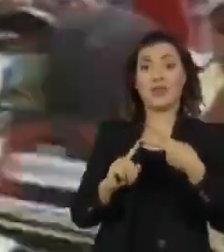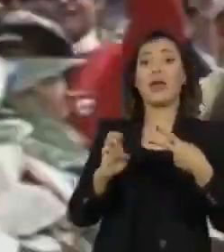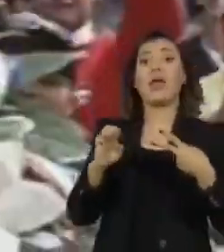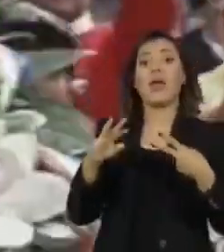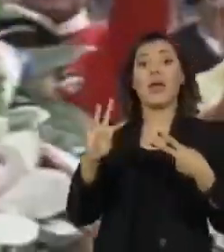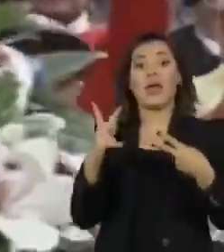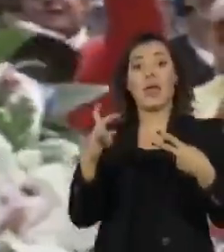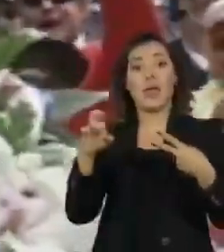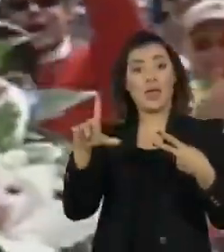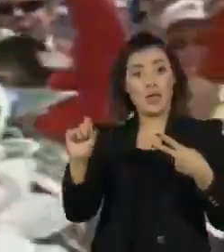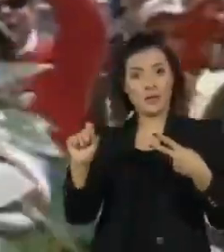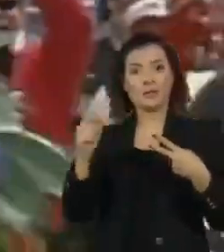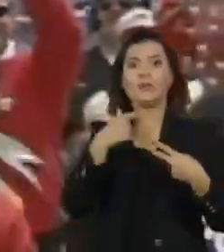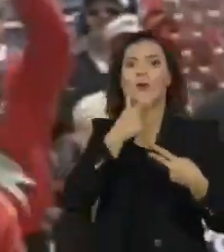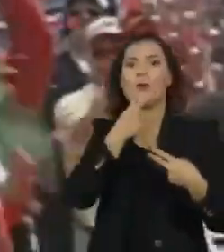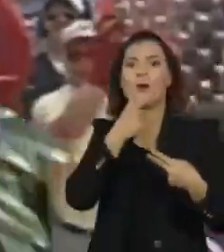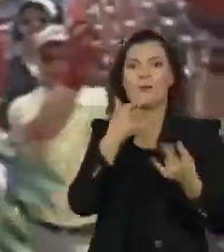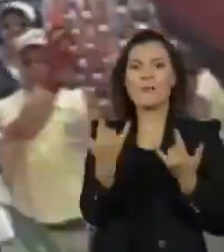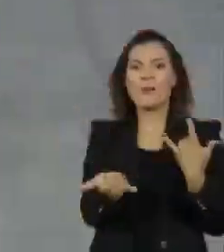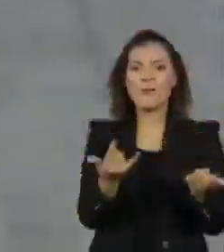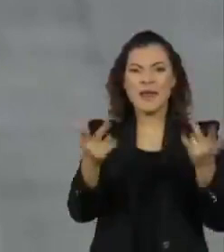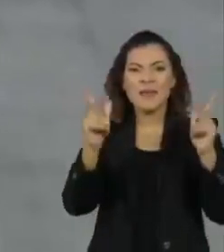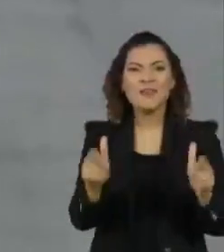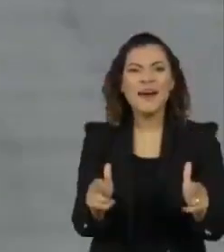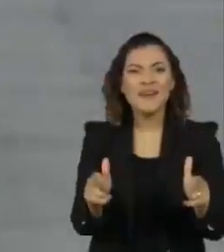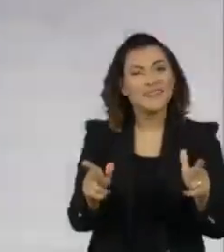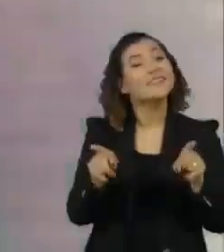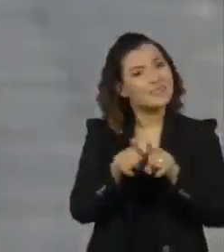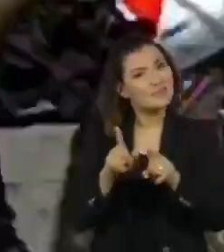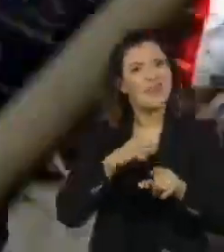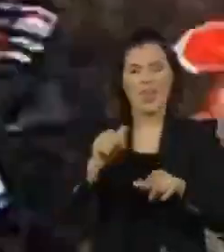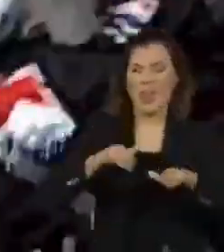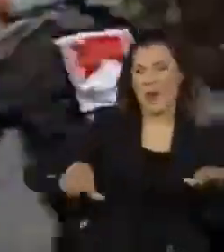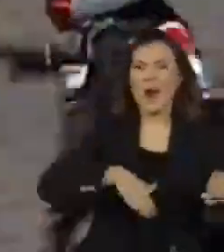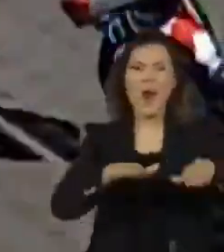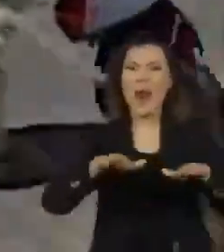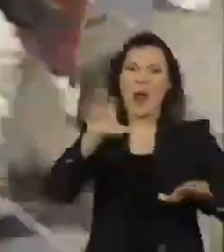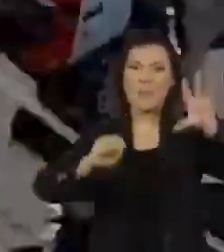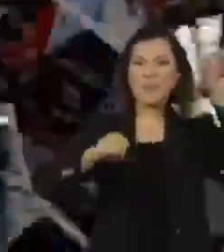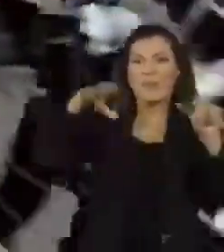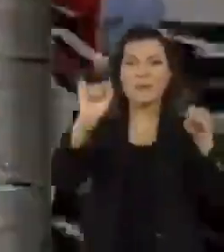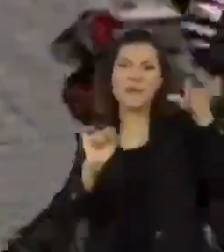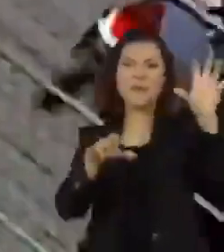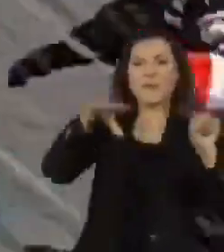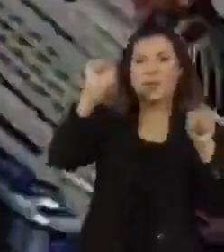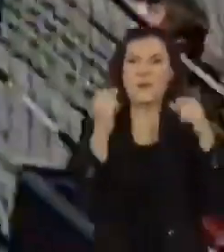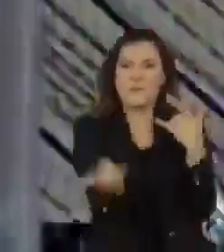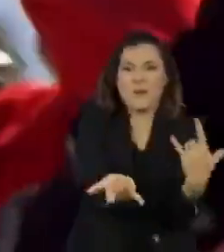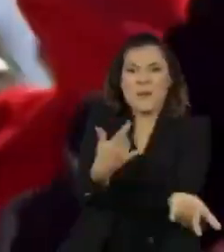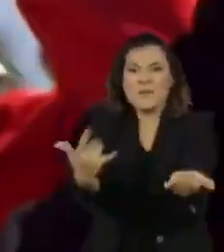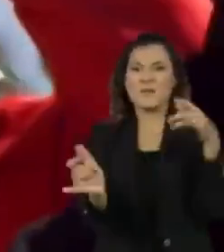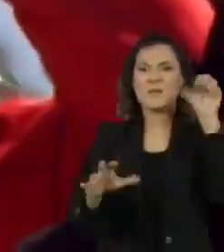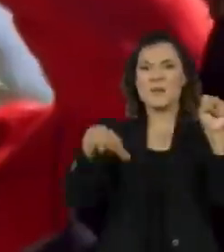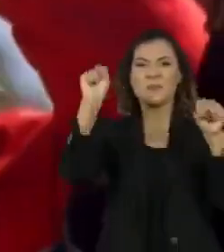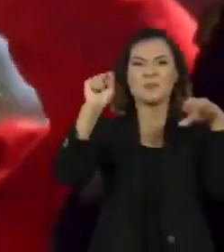Hélio Castro Neves, o Homem-Aranha brasileiro que mais venceu e escalou o alambrado de Indianápolis 3 vezes.